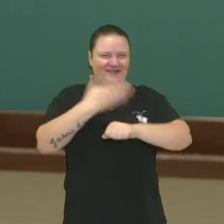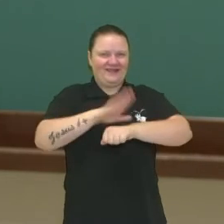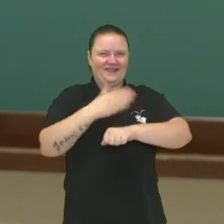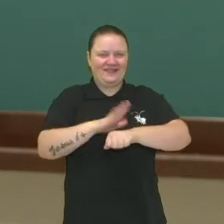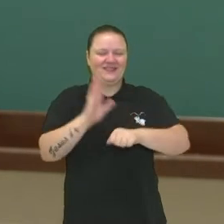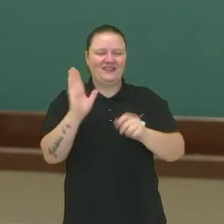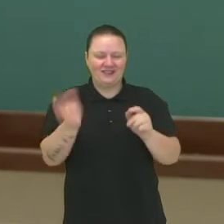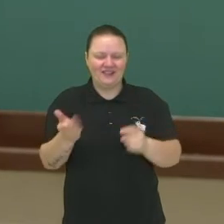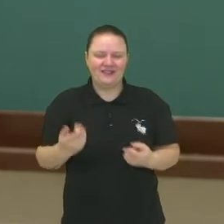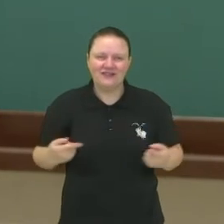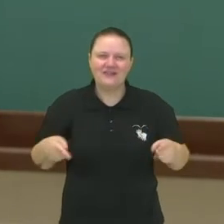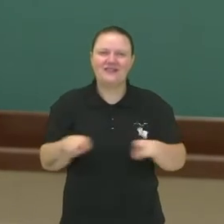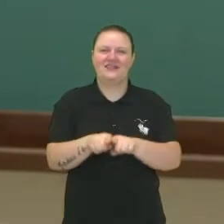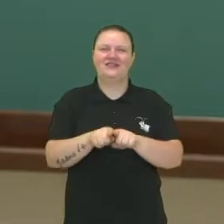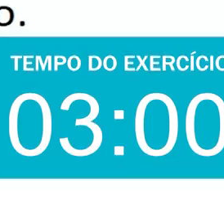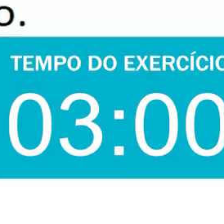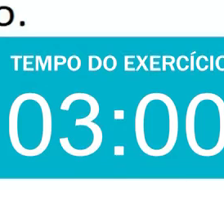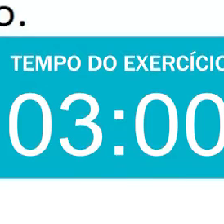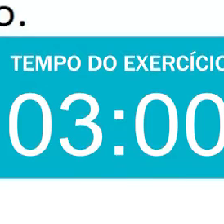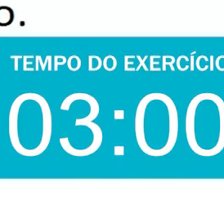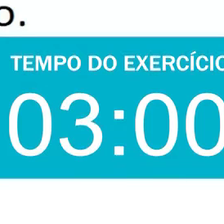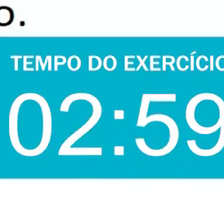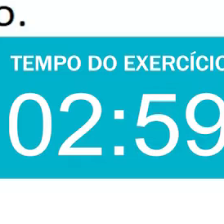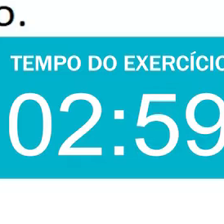aguardo aqui. É rapidinho.